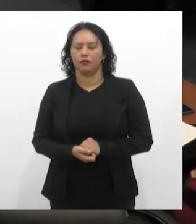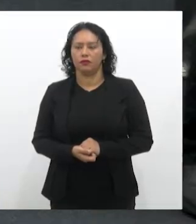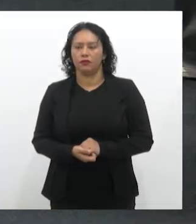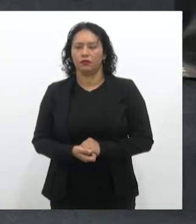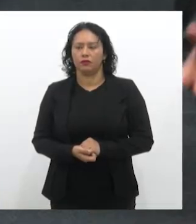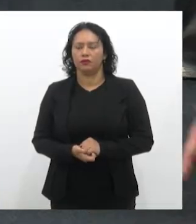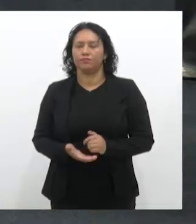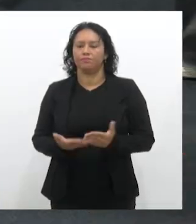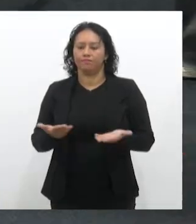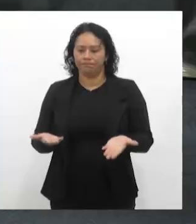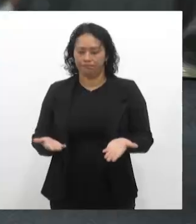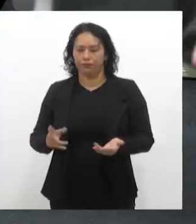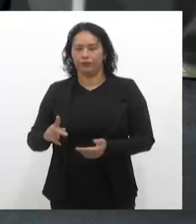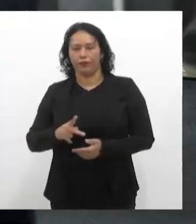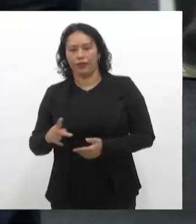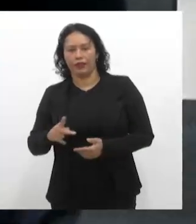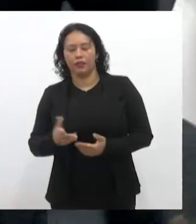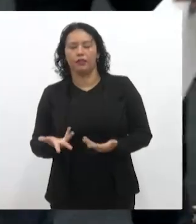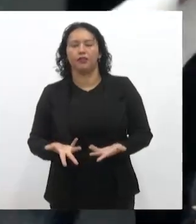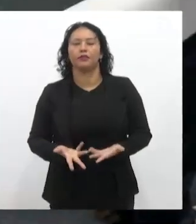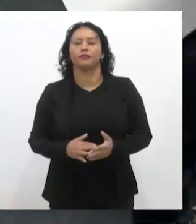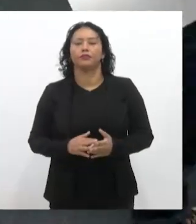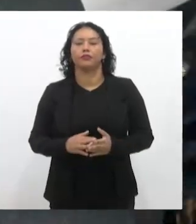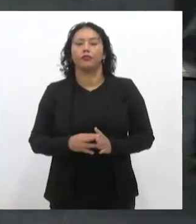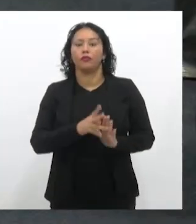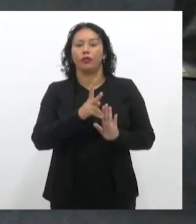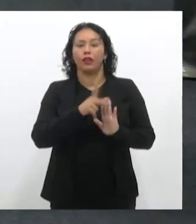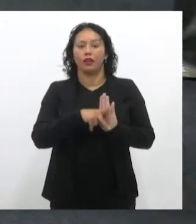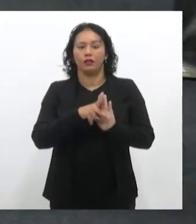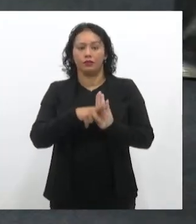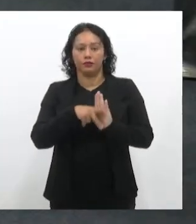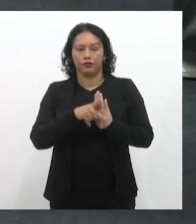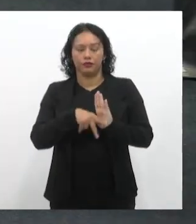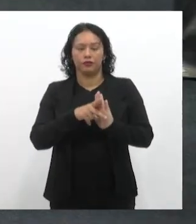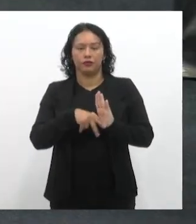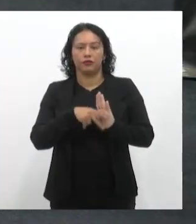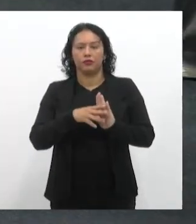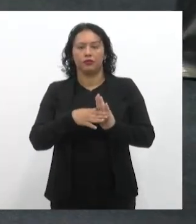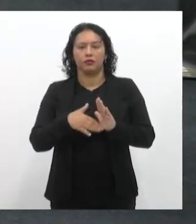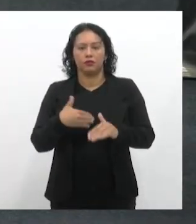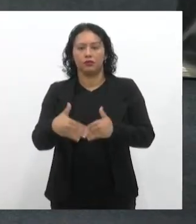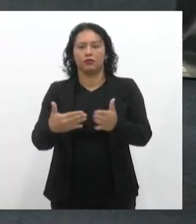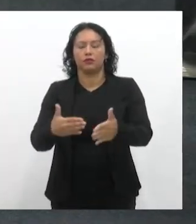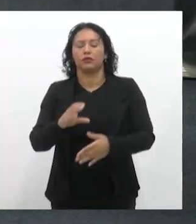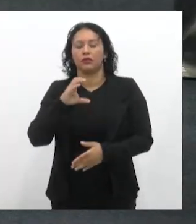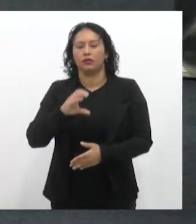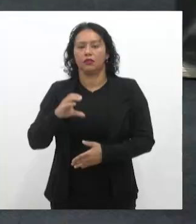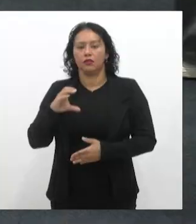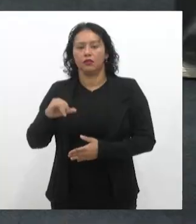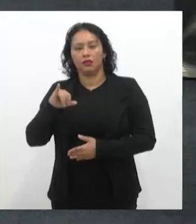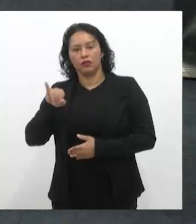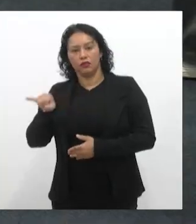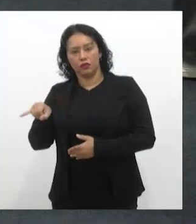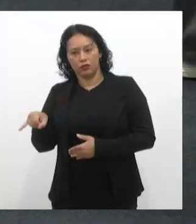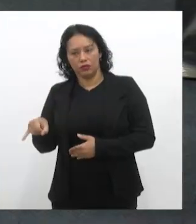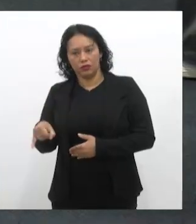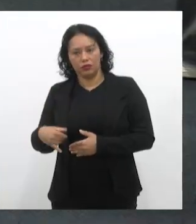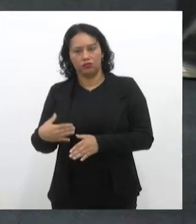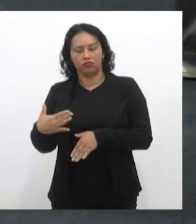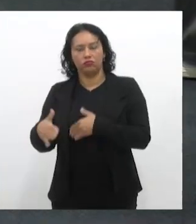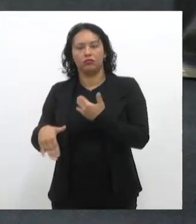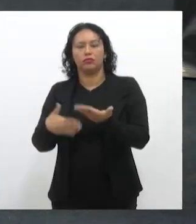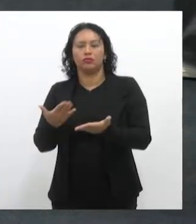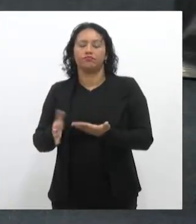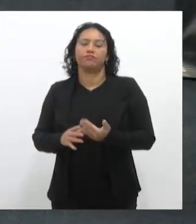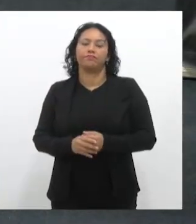Senhor presidente, esse projeto tramitou na CCJ, foi